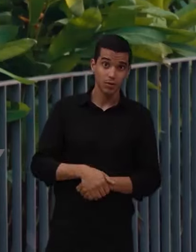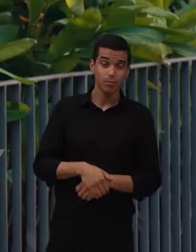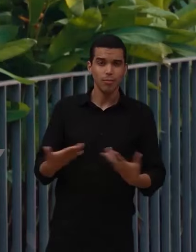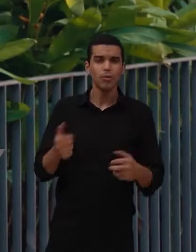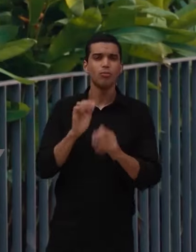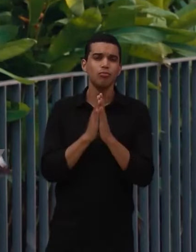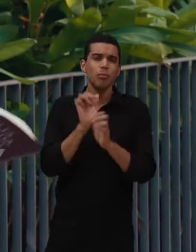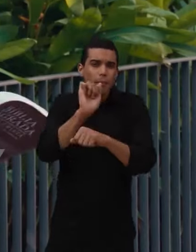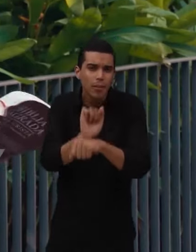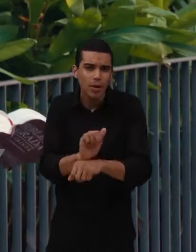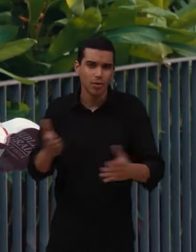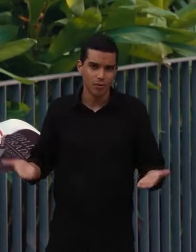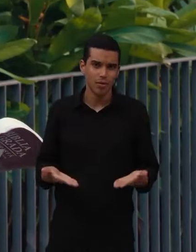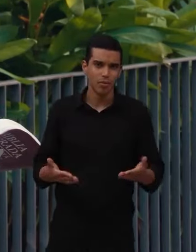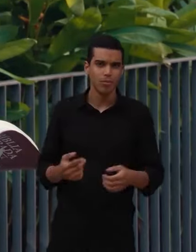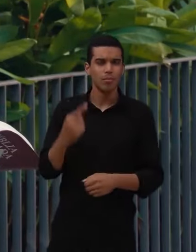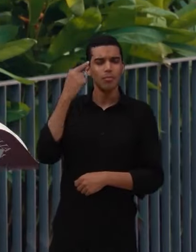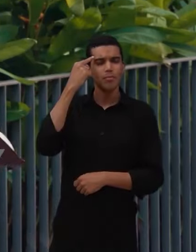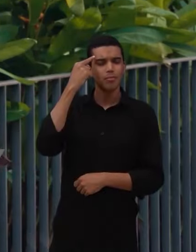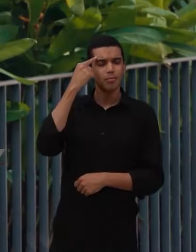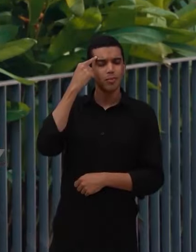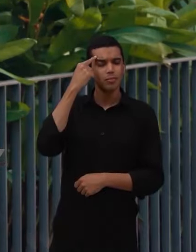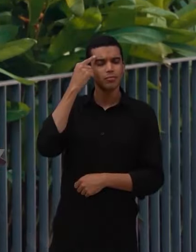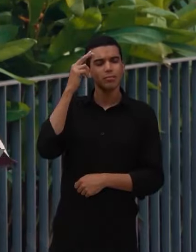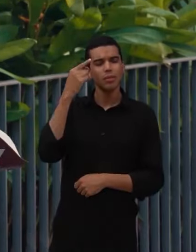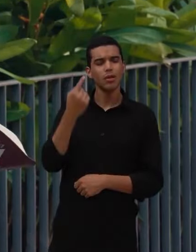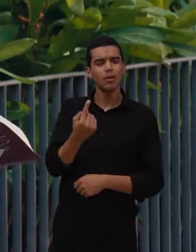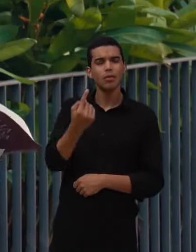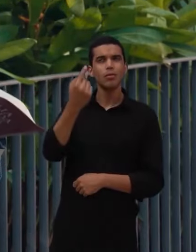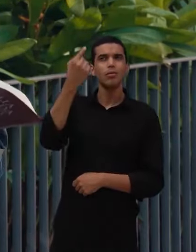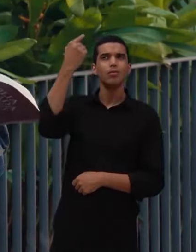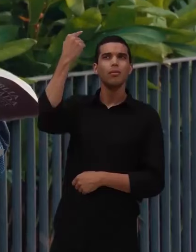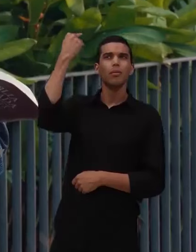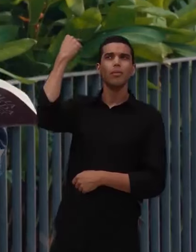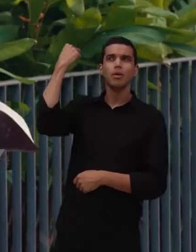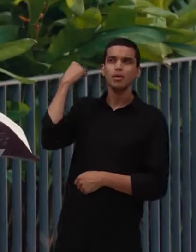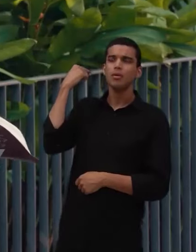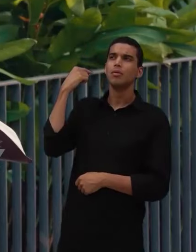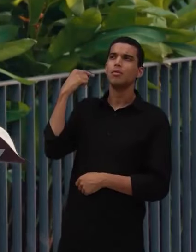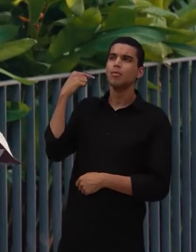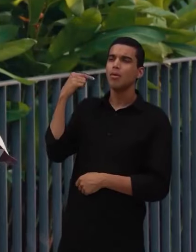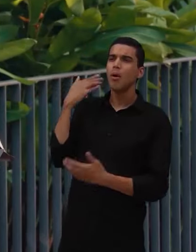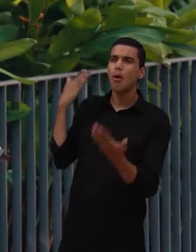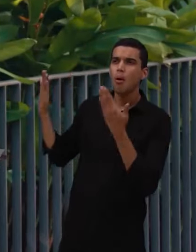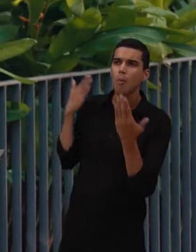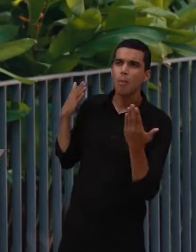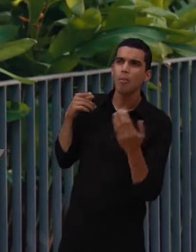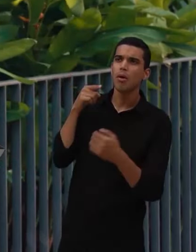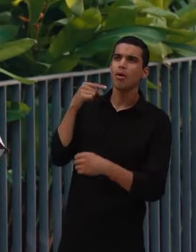hoje. E o que é que está faltando? É você colocar em prática,